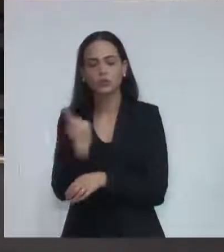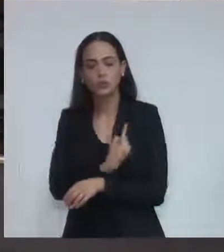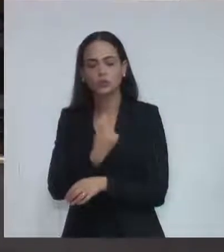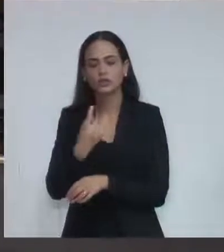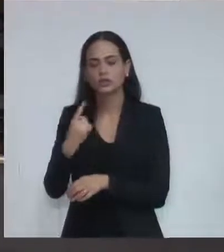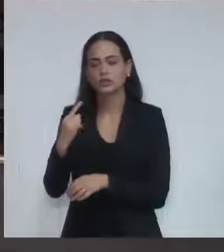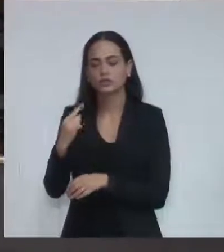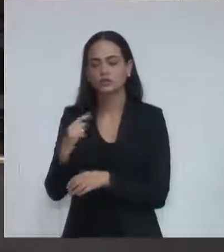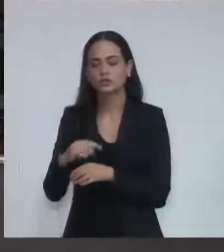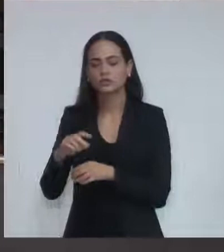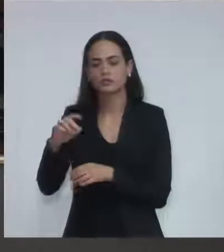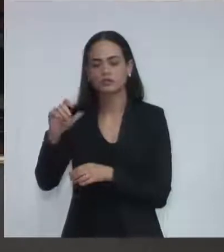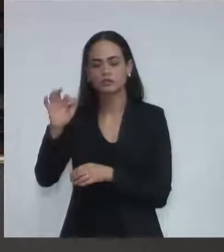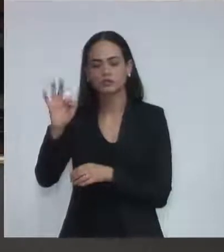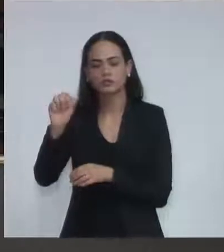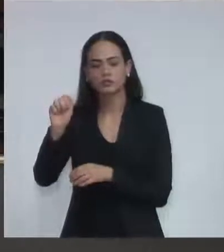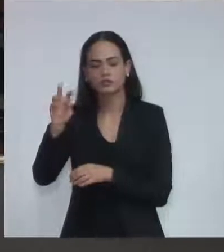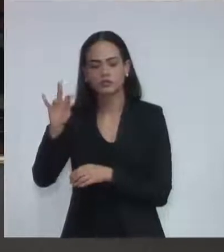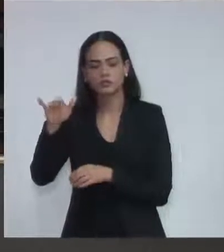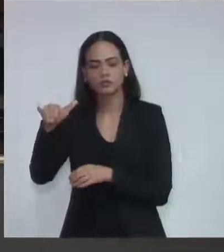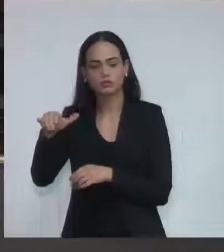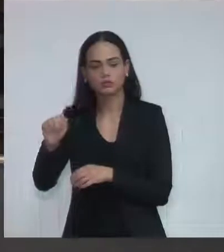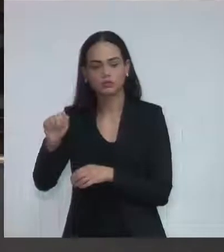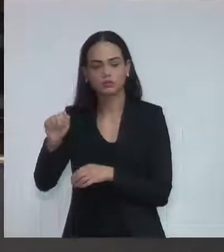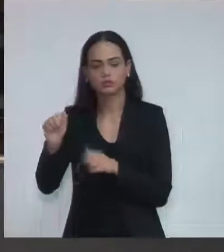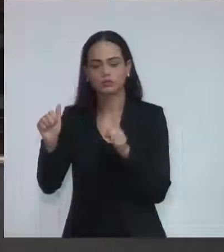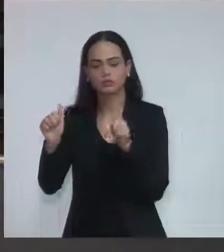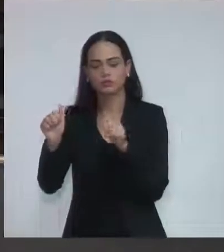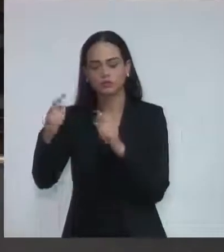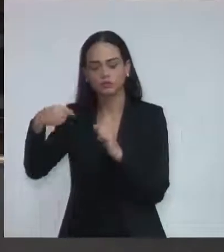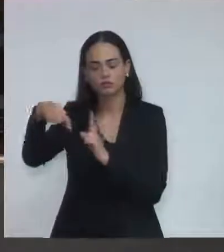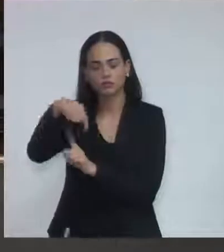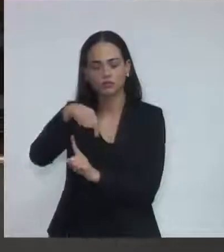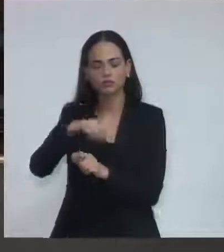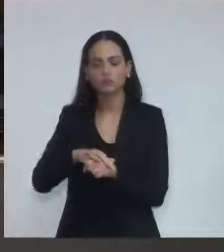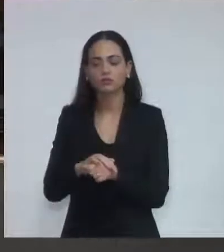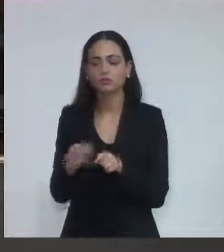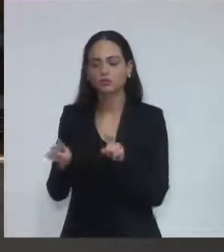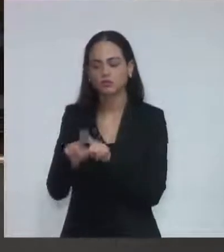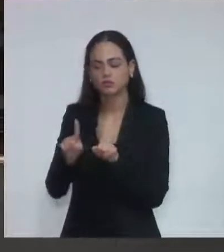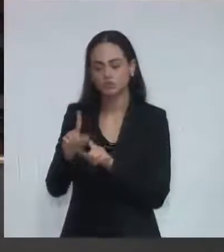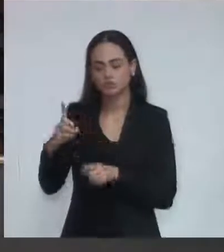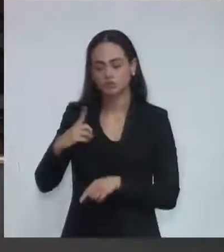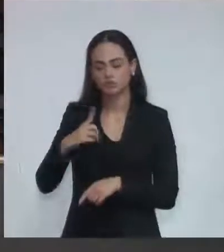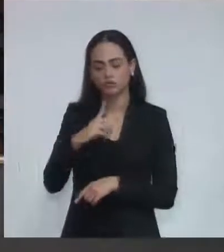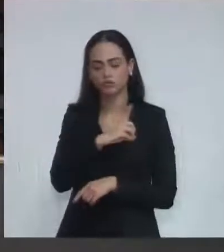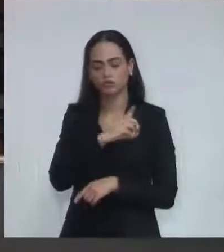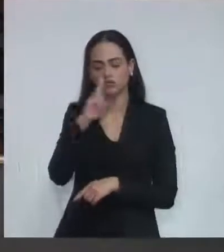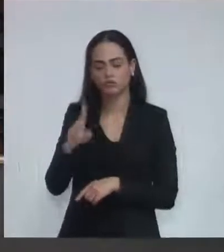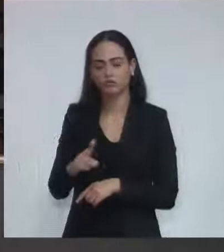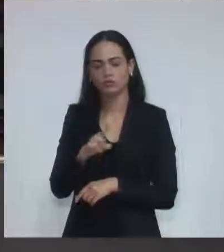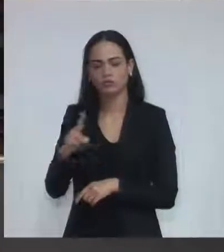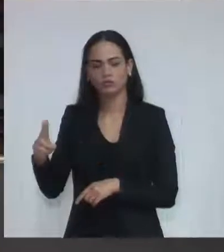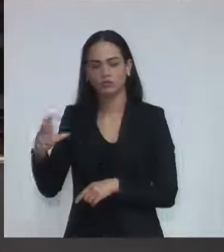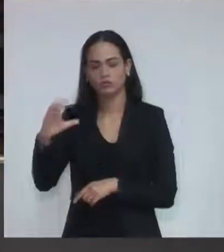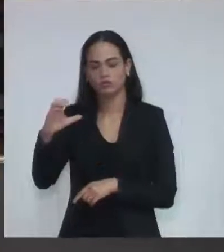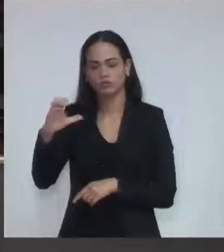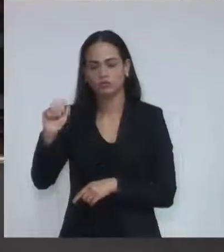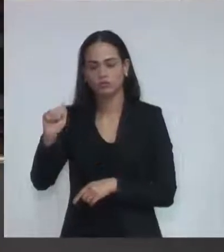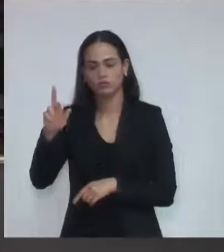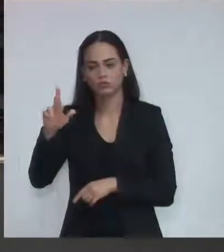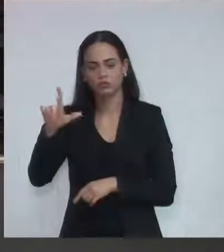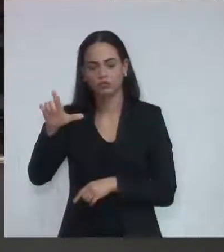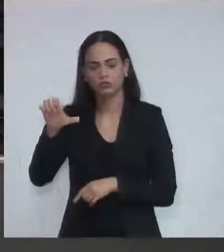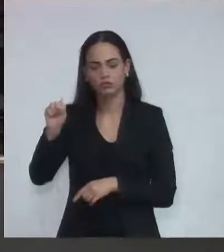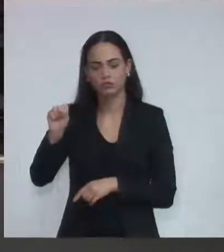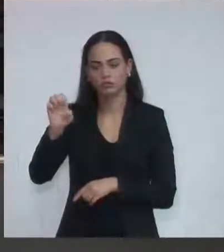nos dias 10, 11 e 12 de maio, com a presença do diácono Laércio, Padre Carlos e Padre Emerson, e também pela